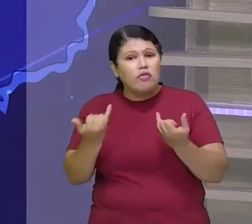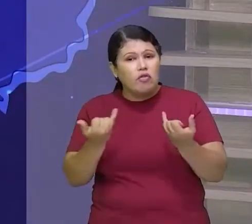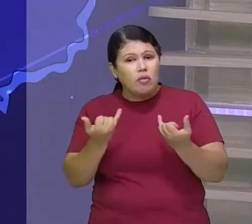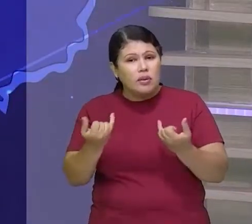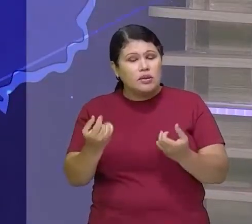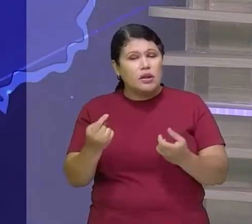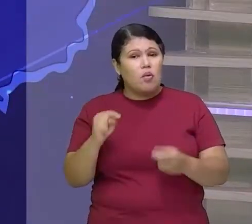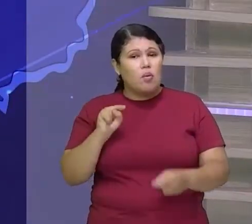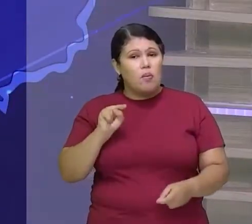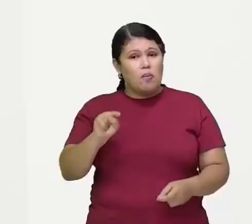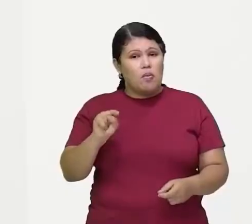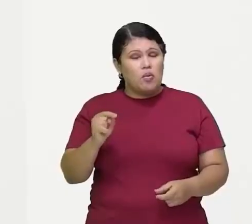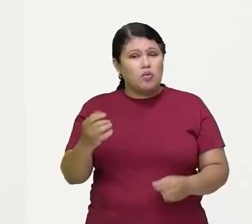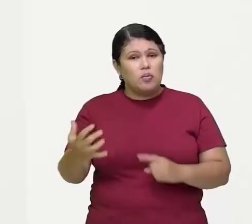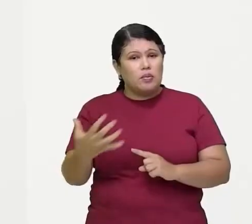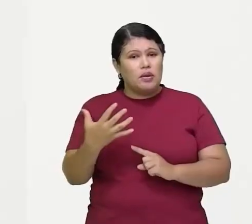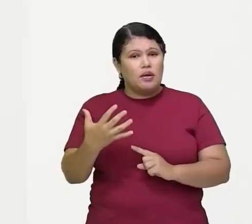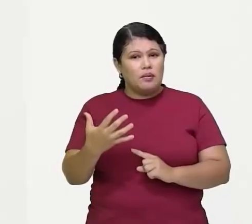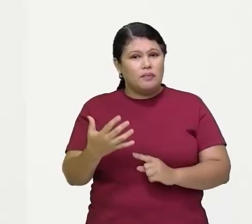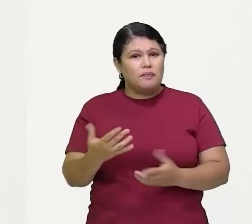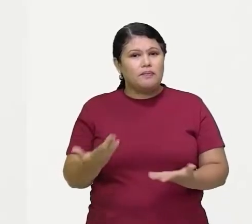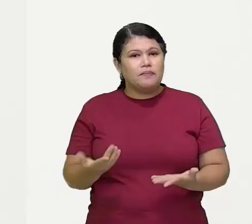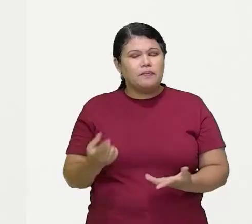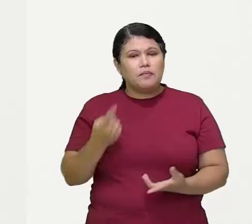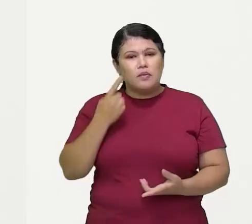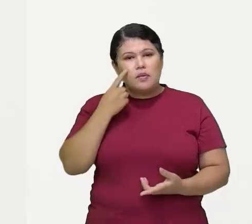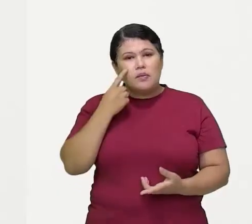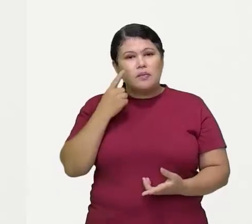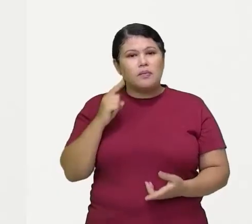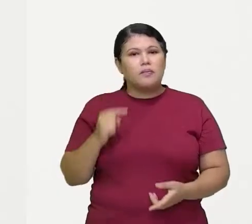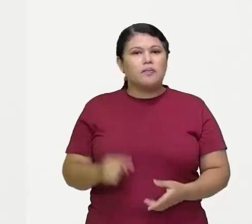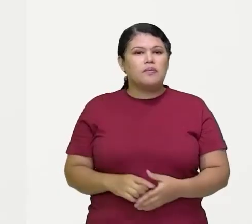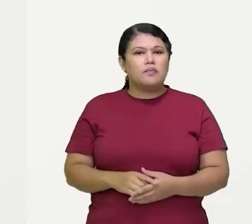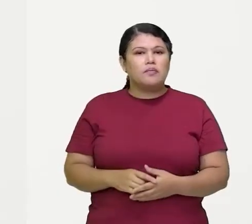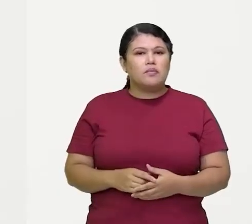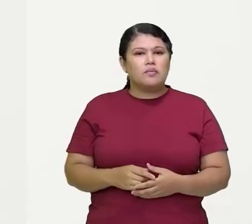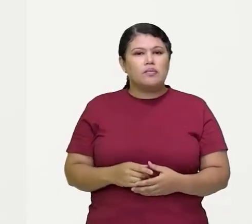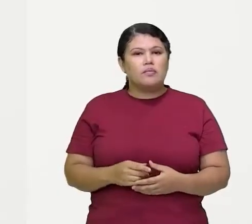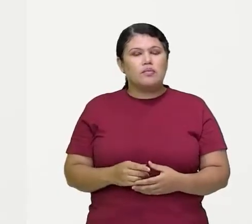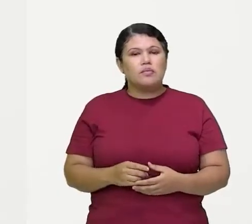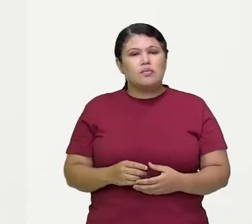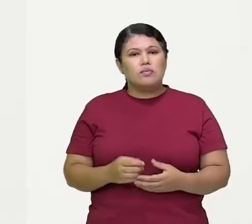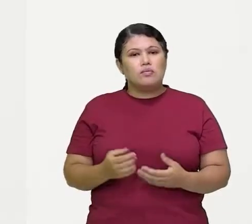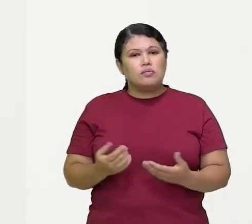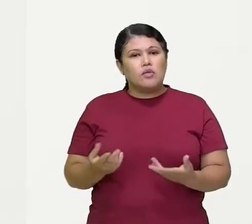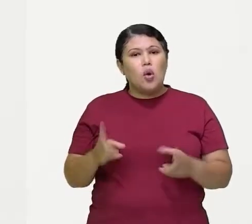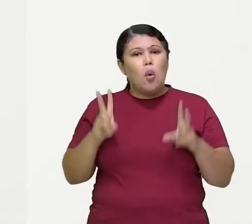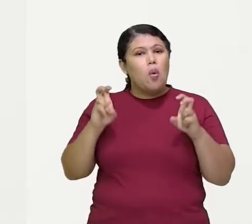ele muda no texto. Sobre a paixão não